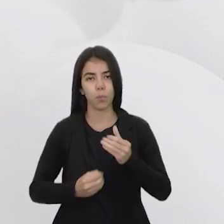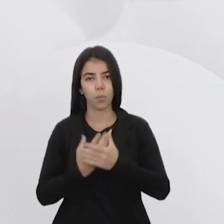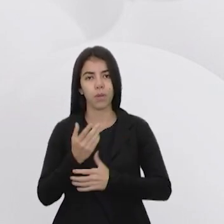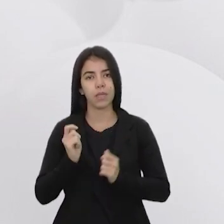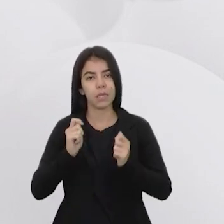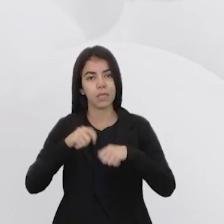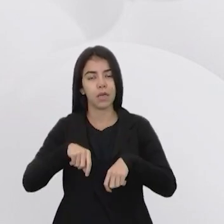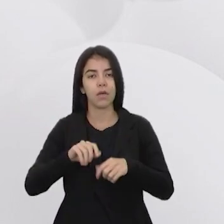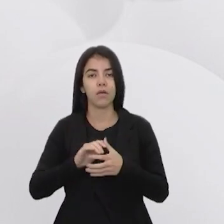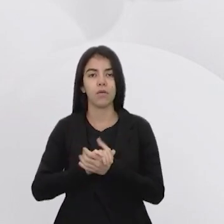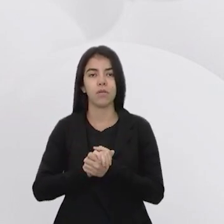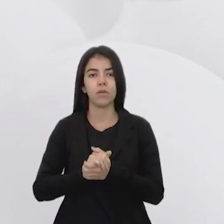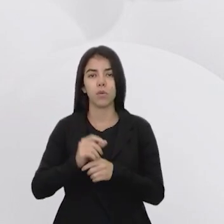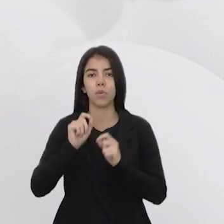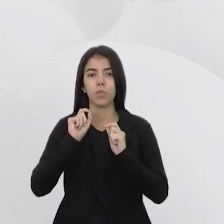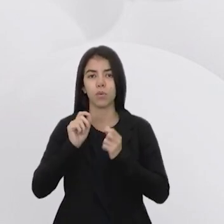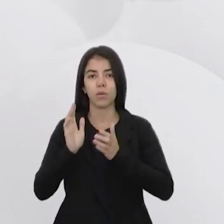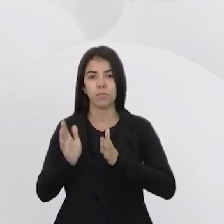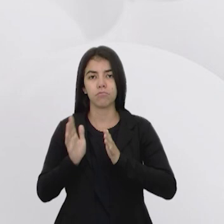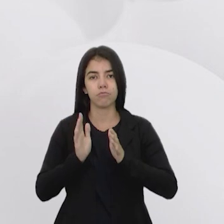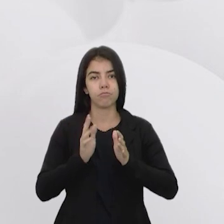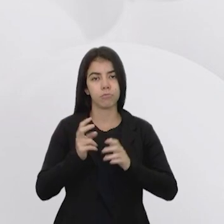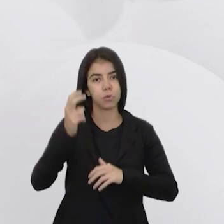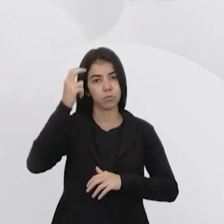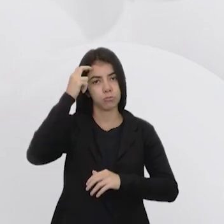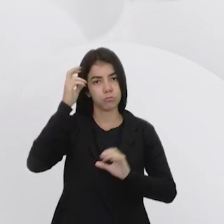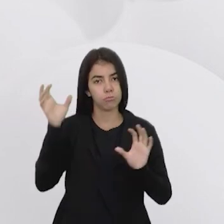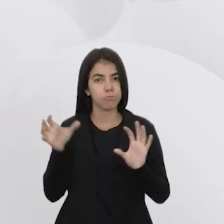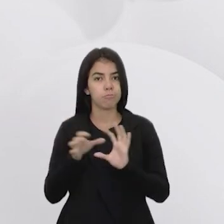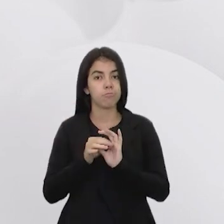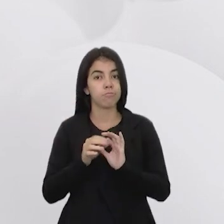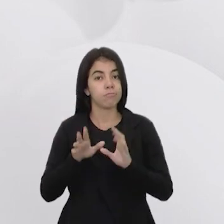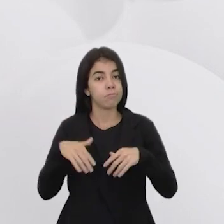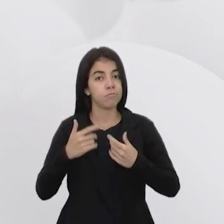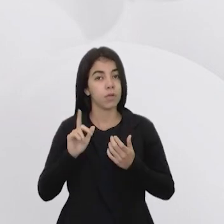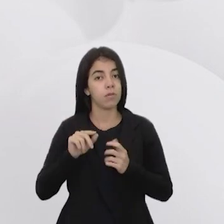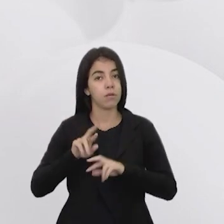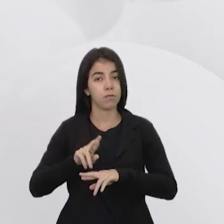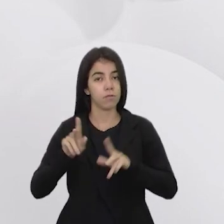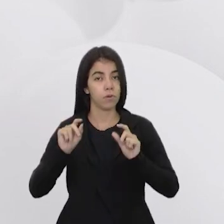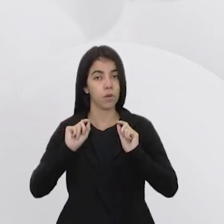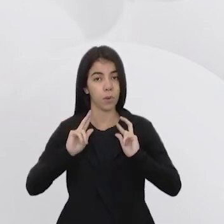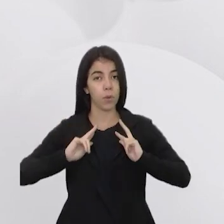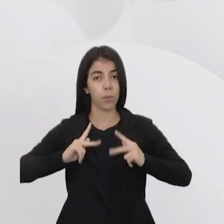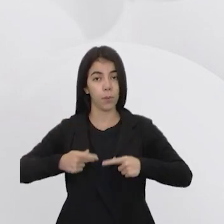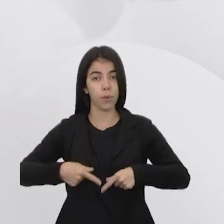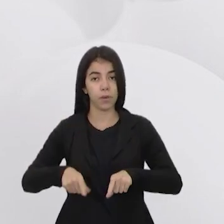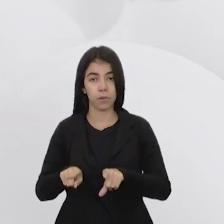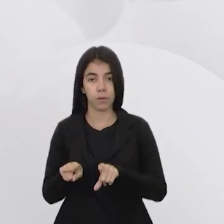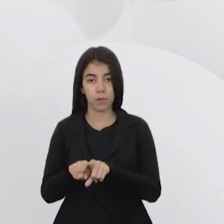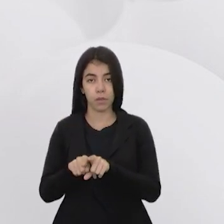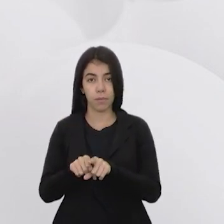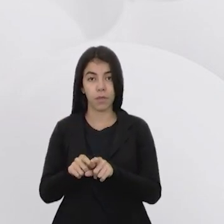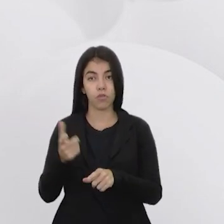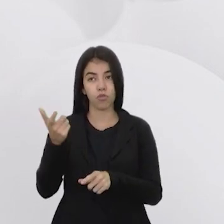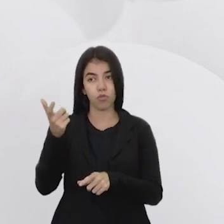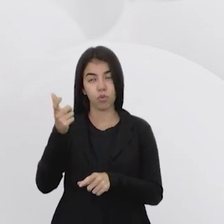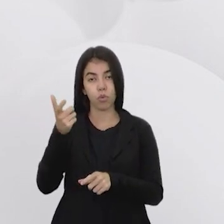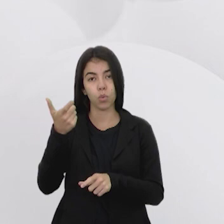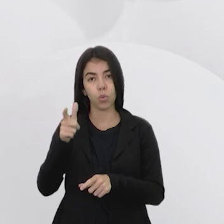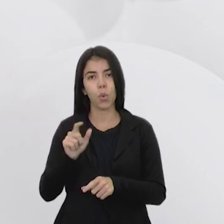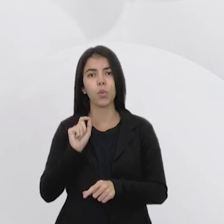pode, em alguma categoria, fazer parte da cultura. E é ela que diferencia os seres humanos dos animais